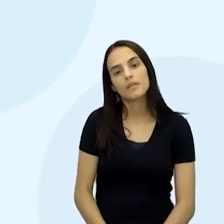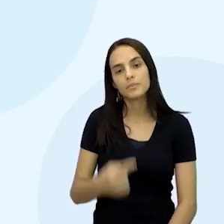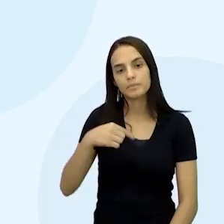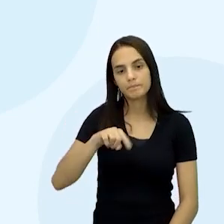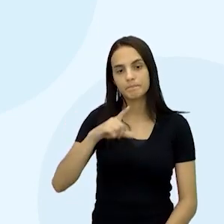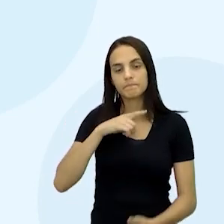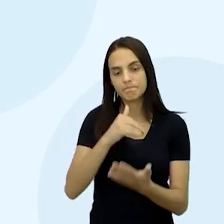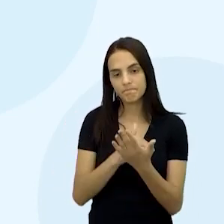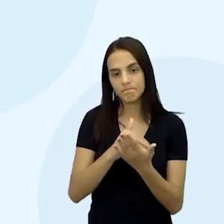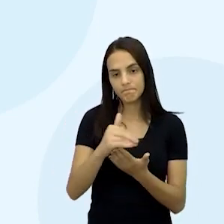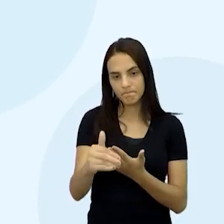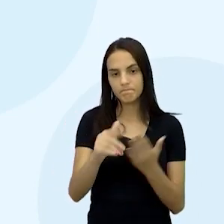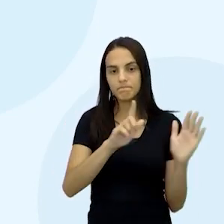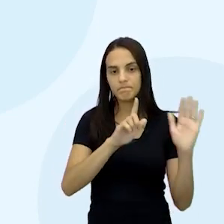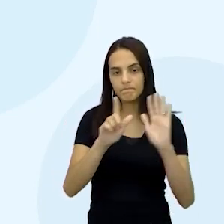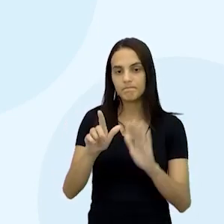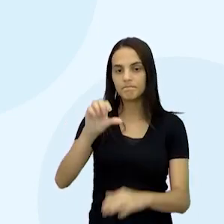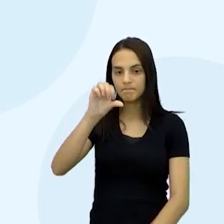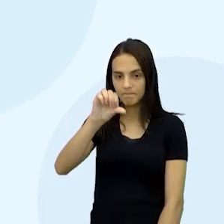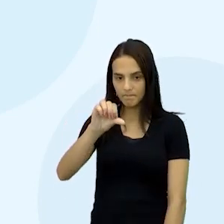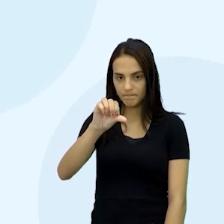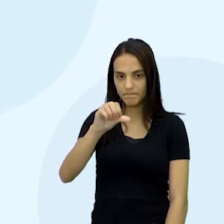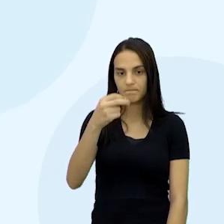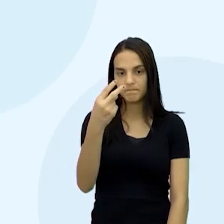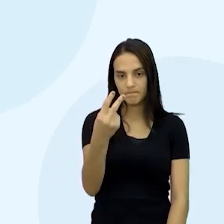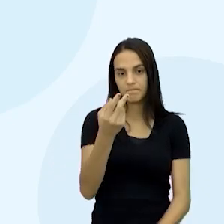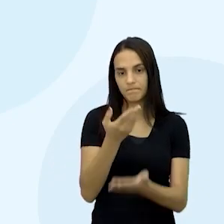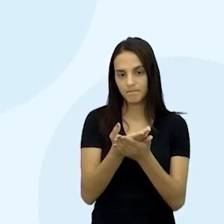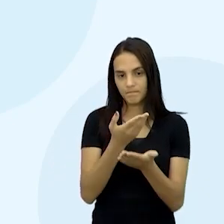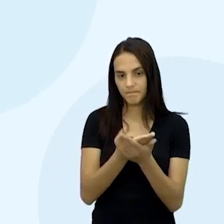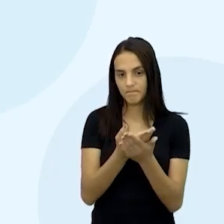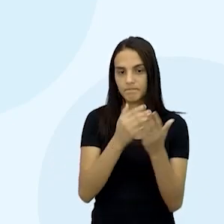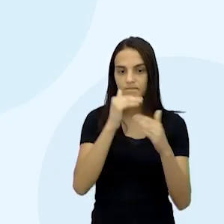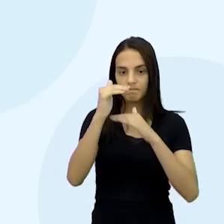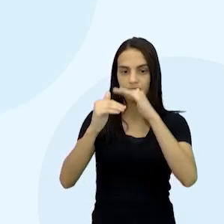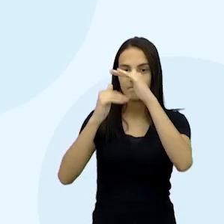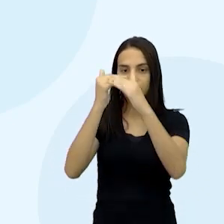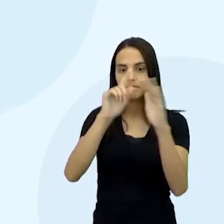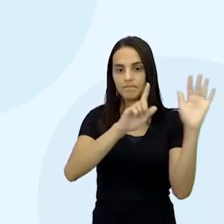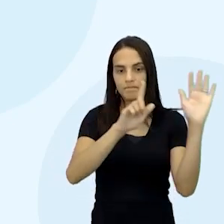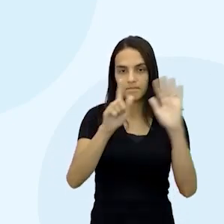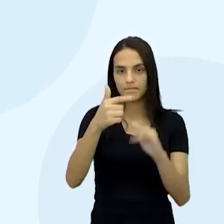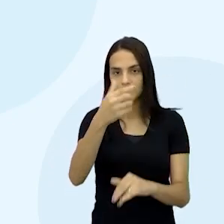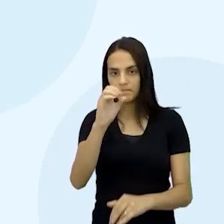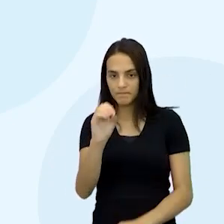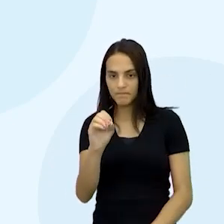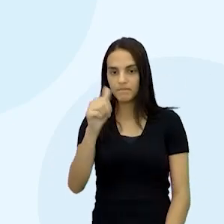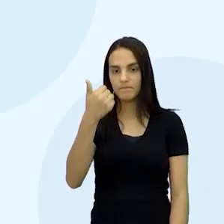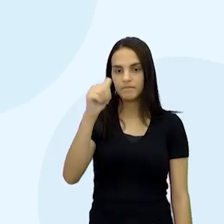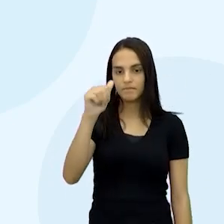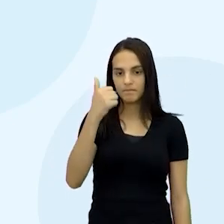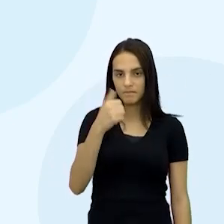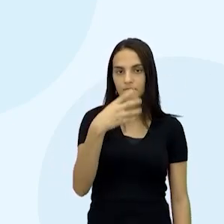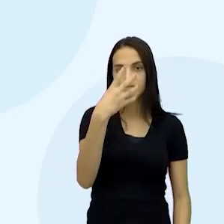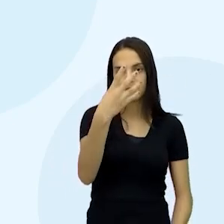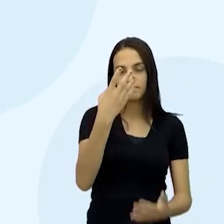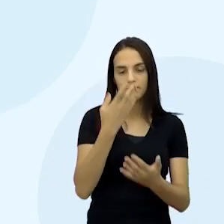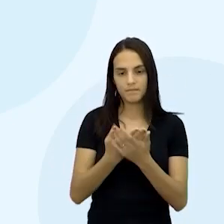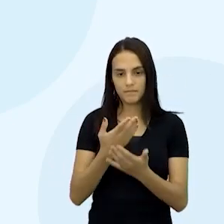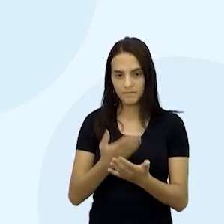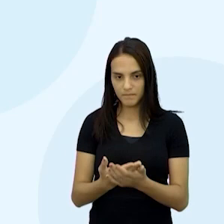uma introdução na semana 9, em 2 aulas, o desenvolvimento nas semanas 10 e